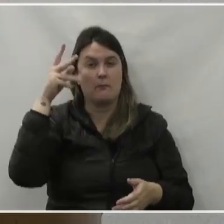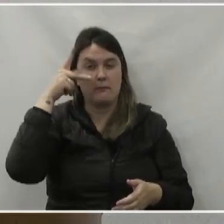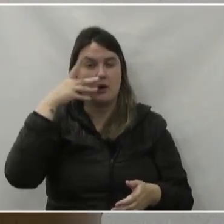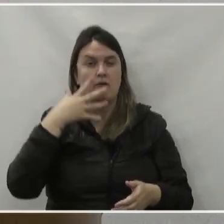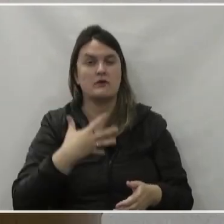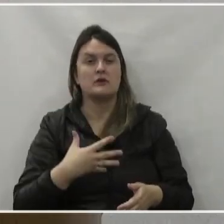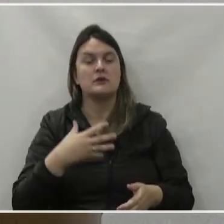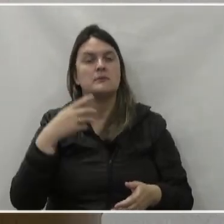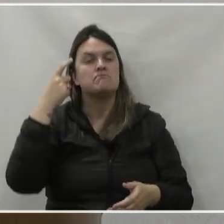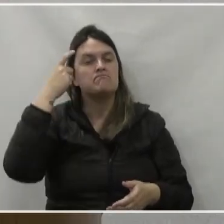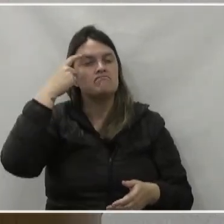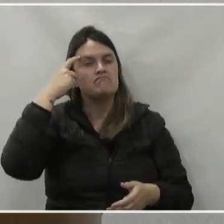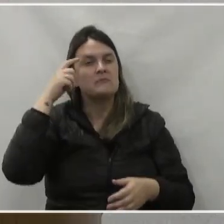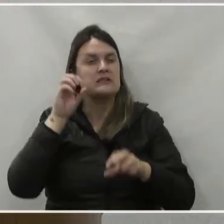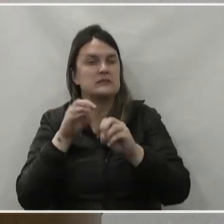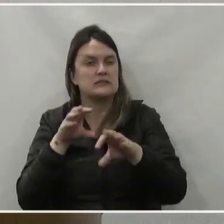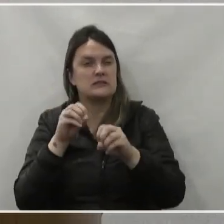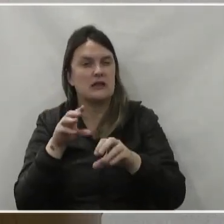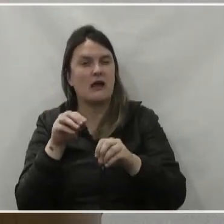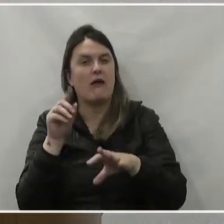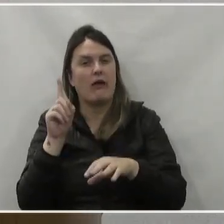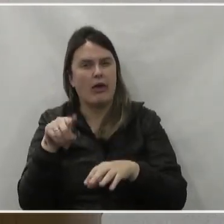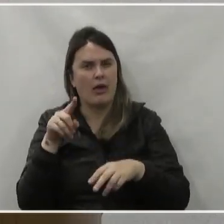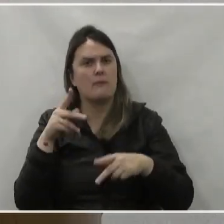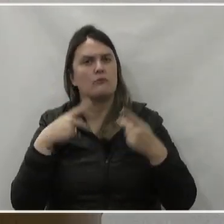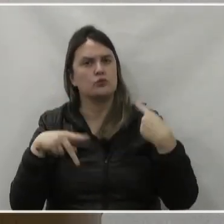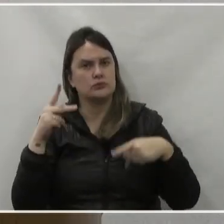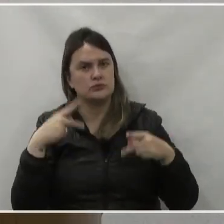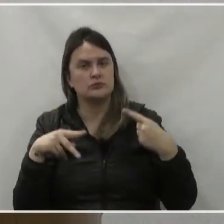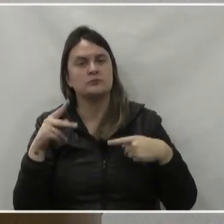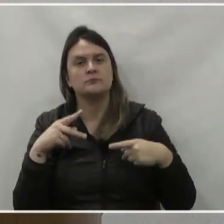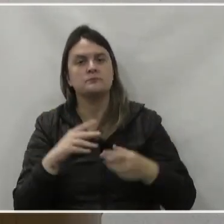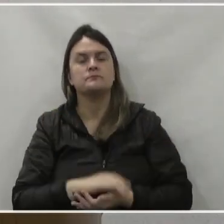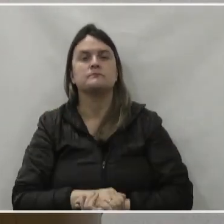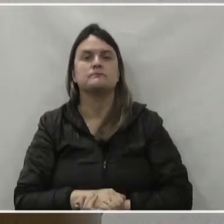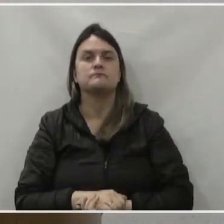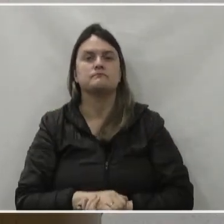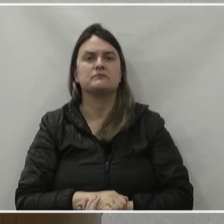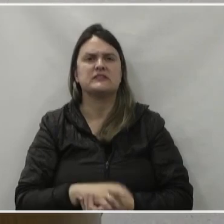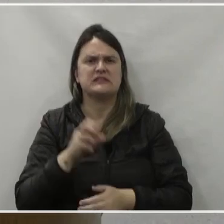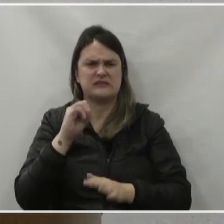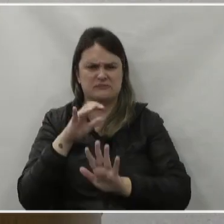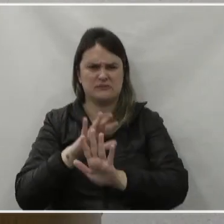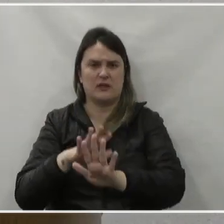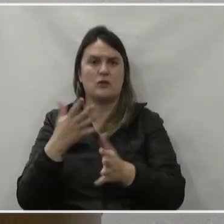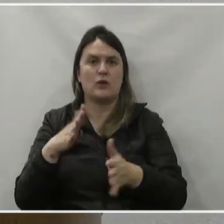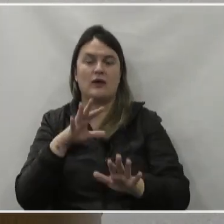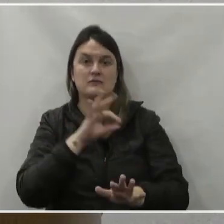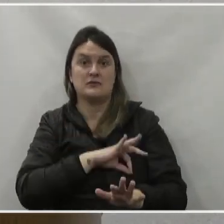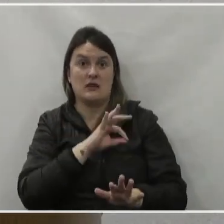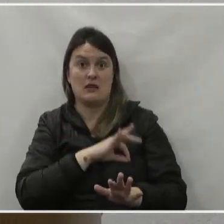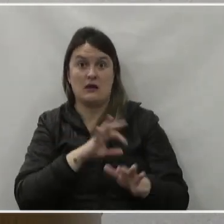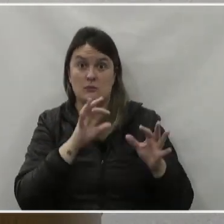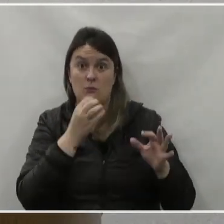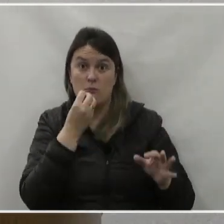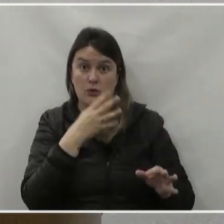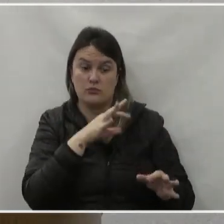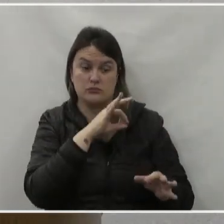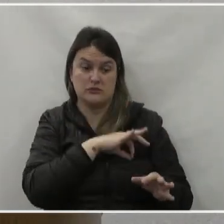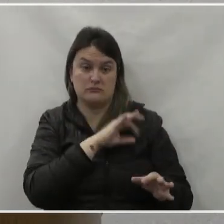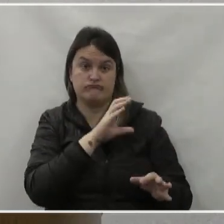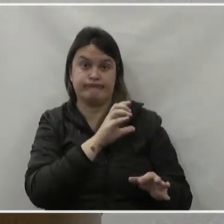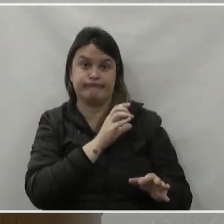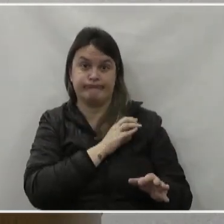perseverava na ideia de que ensinar é um ato político. A recusa em garantir salários decentes e